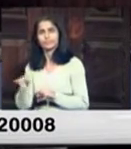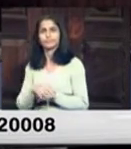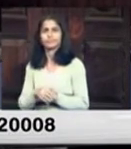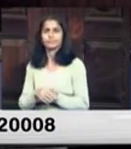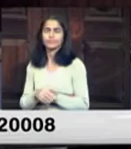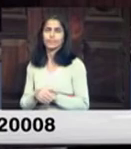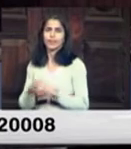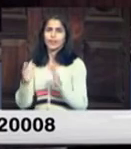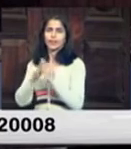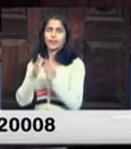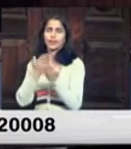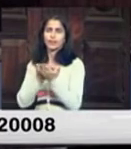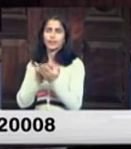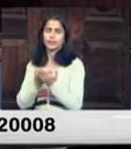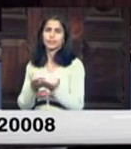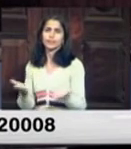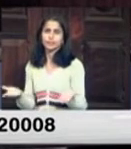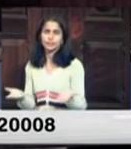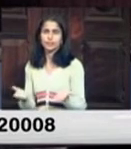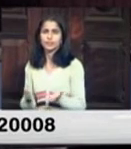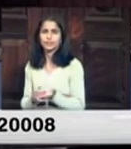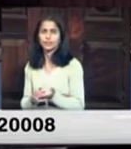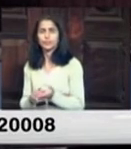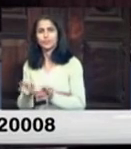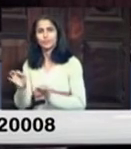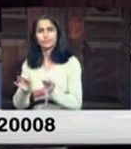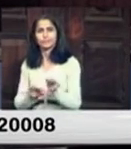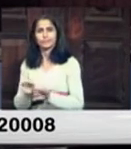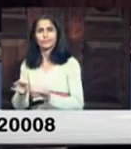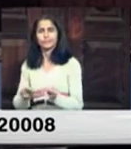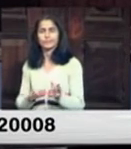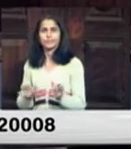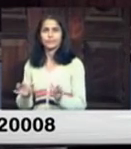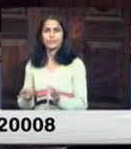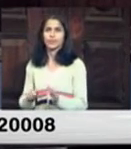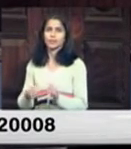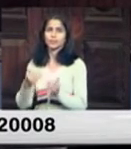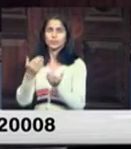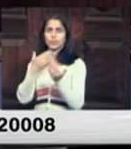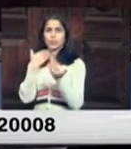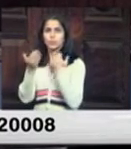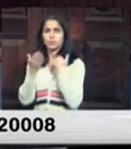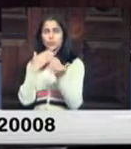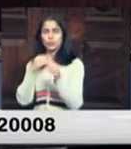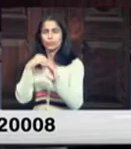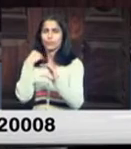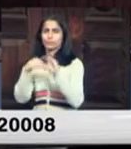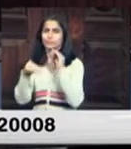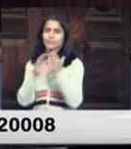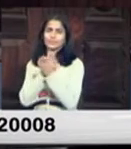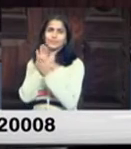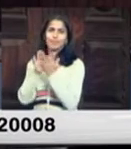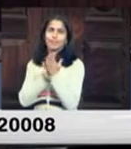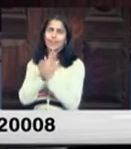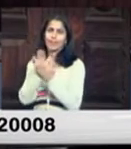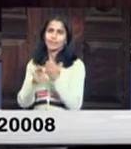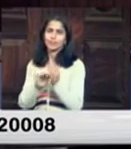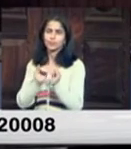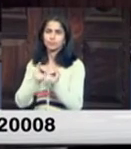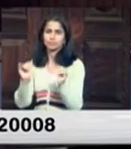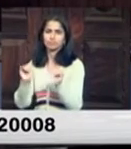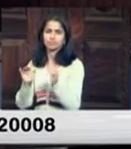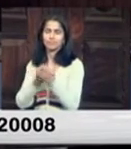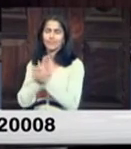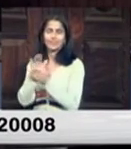Secretaria de Educação, na gestão de Wagner Victer, faz um planejamento sem dialogar com as escolas, sem dialogar com as comunidades